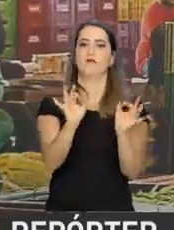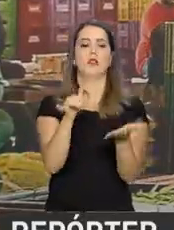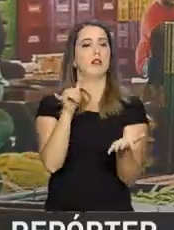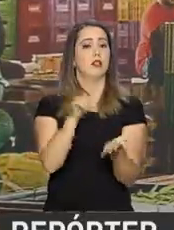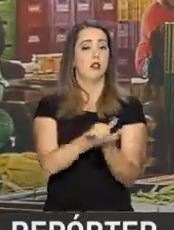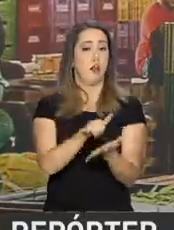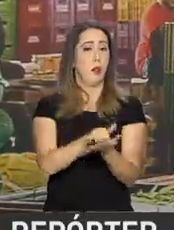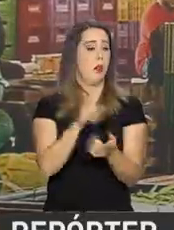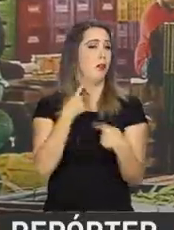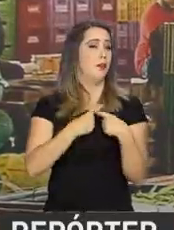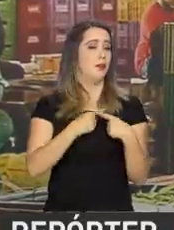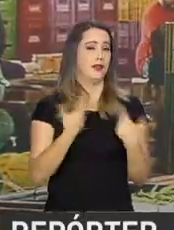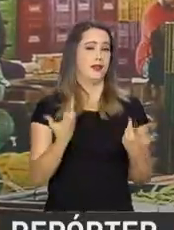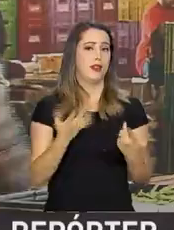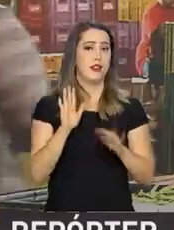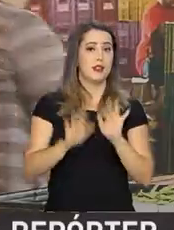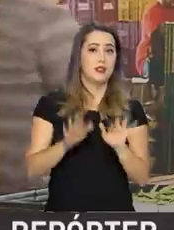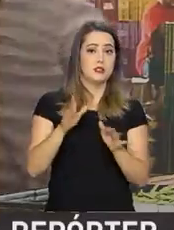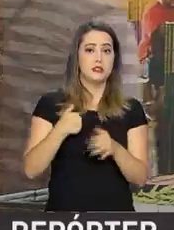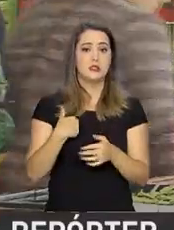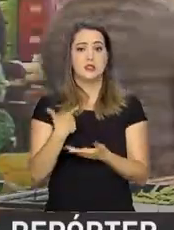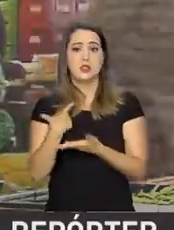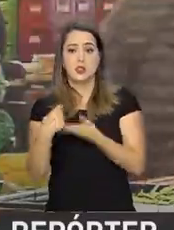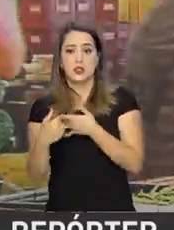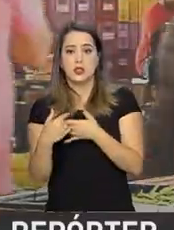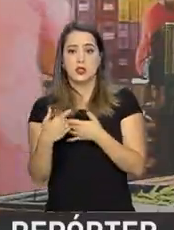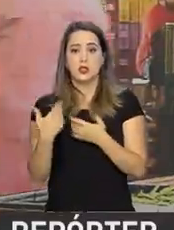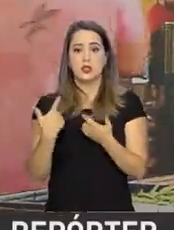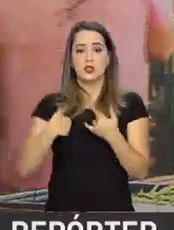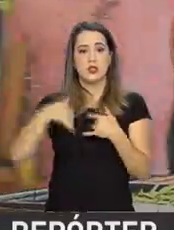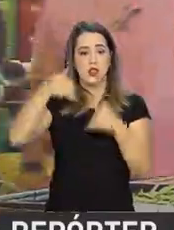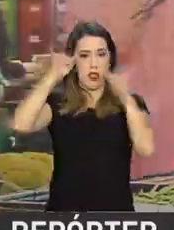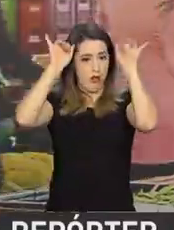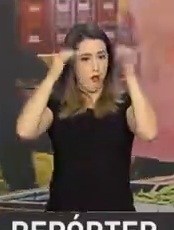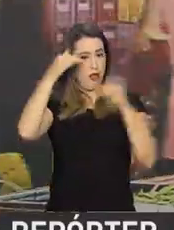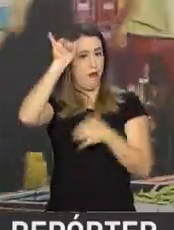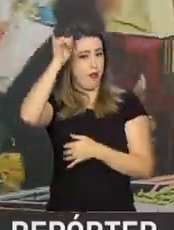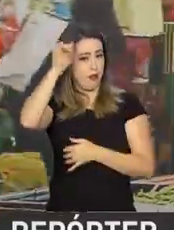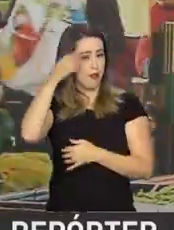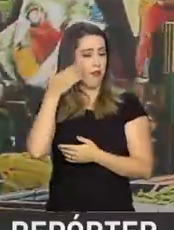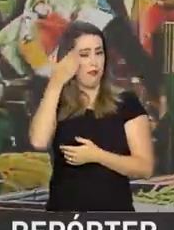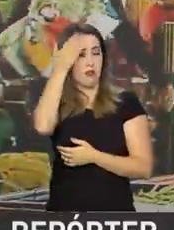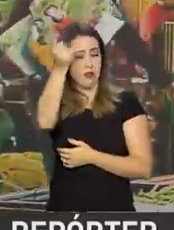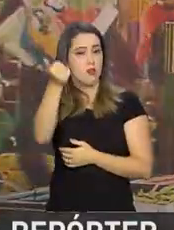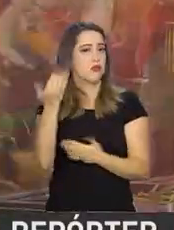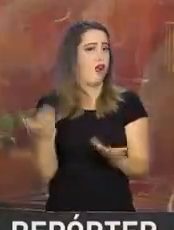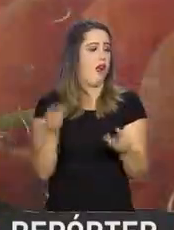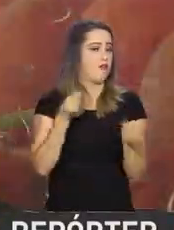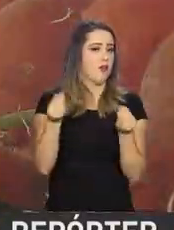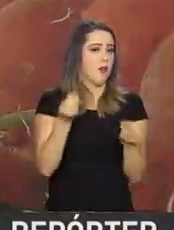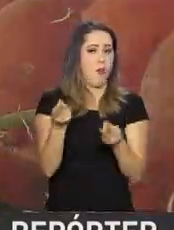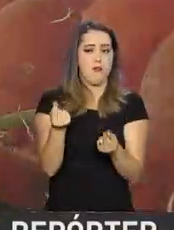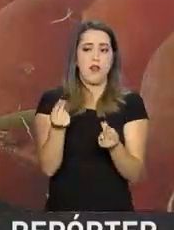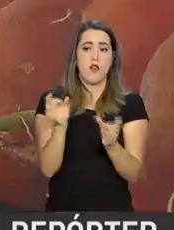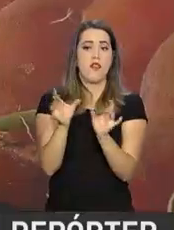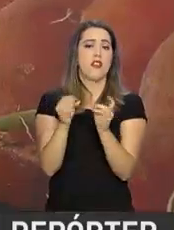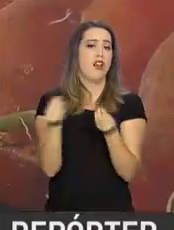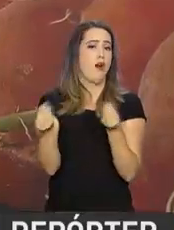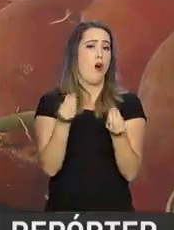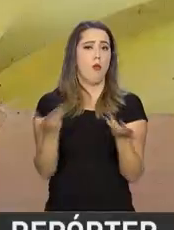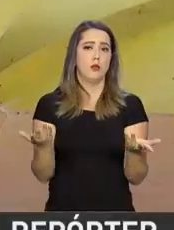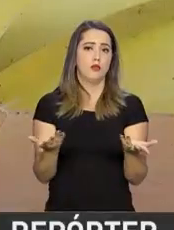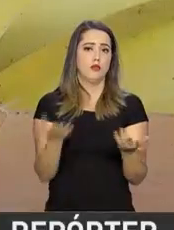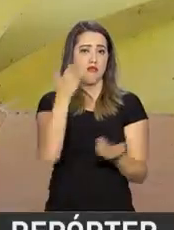nós, porque muitas vezes a gente sai da chácara e não está sabendo, não estamos informados de quanto nós vamos vender nosso